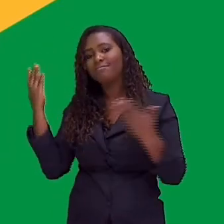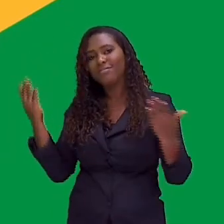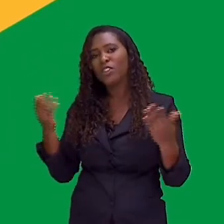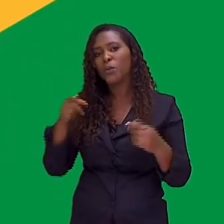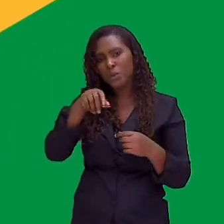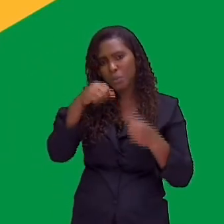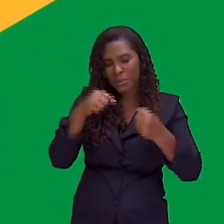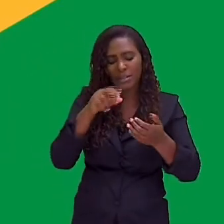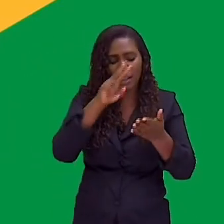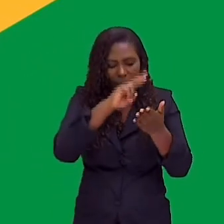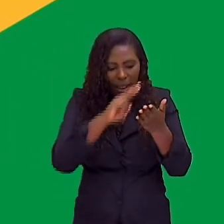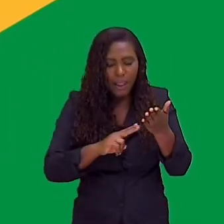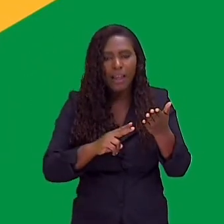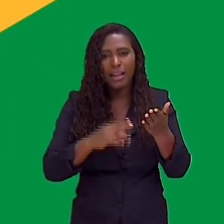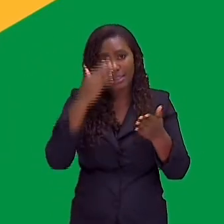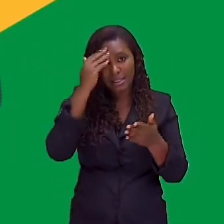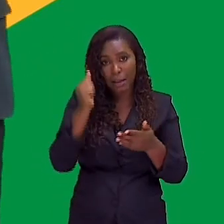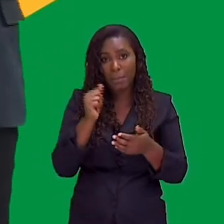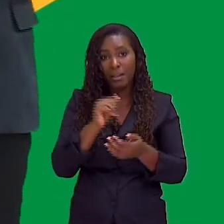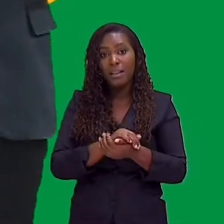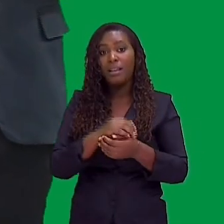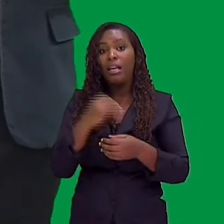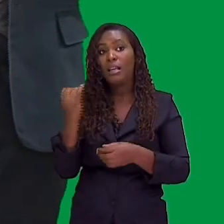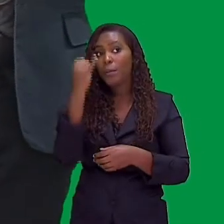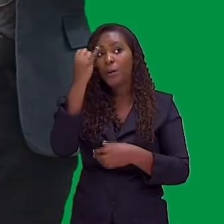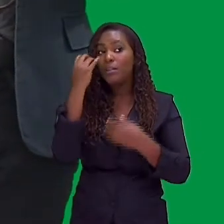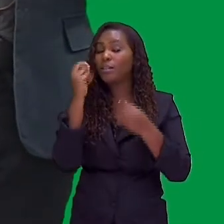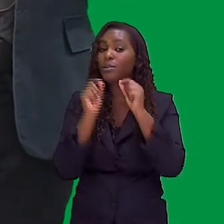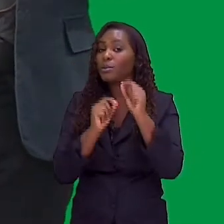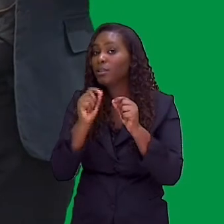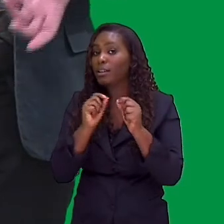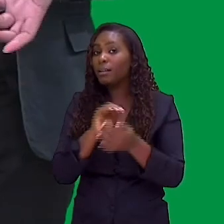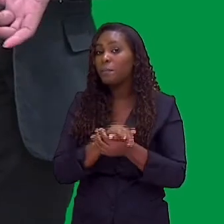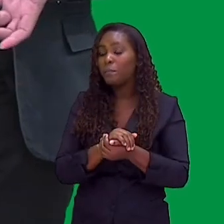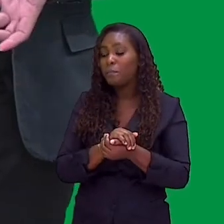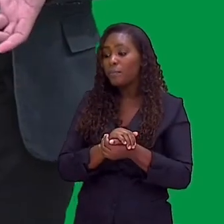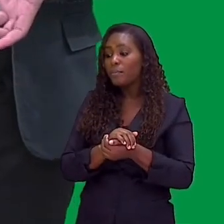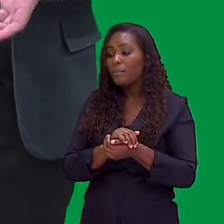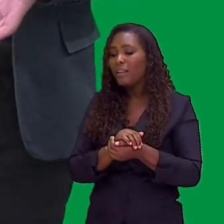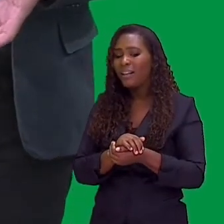emendas, sendo a última datada de